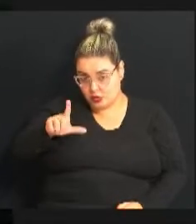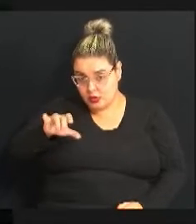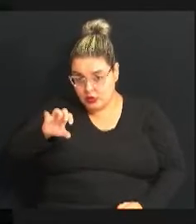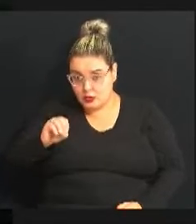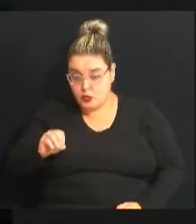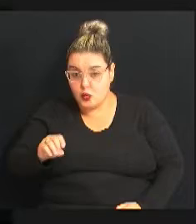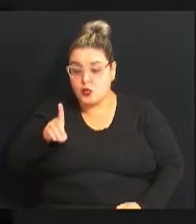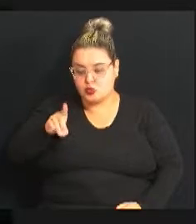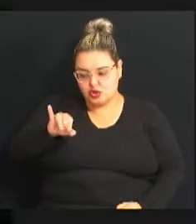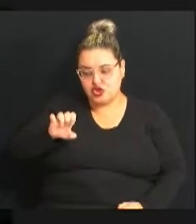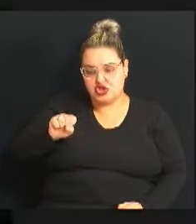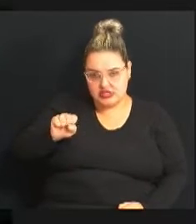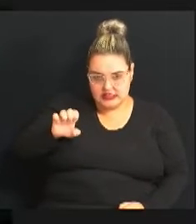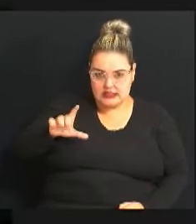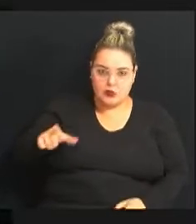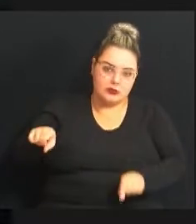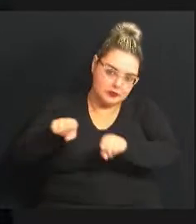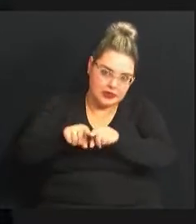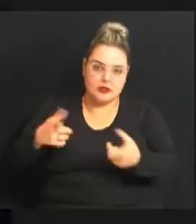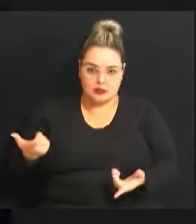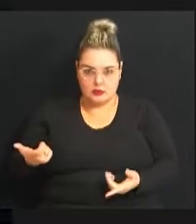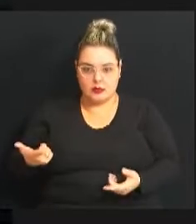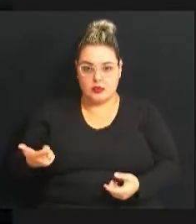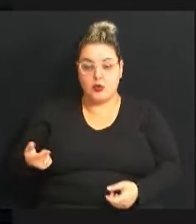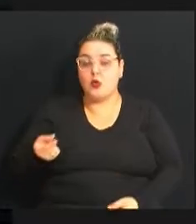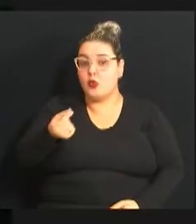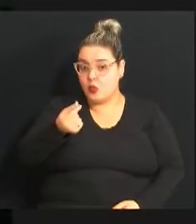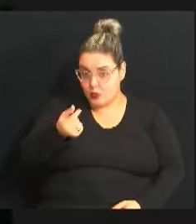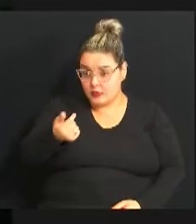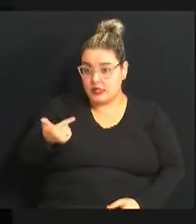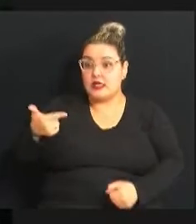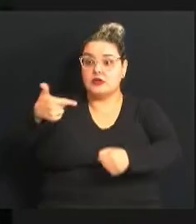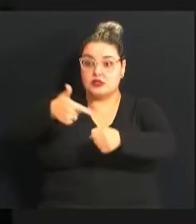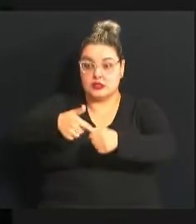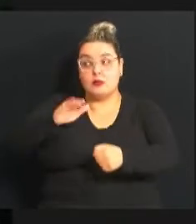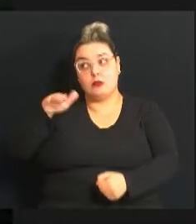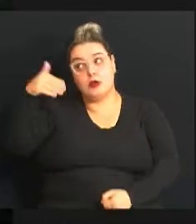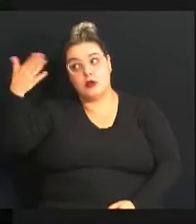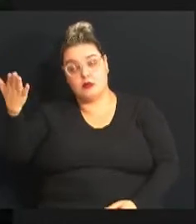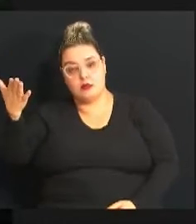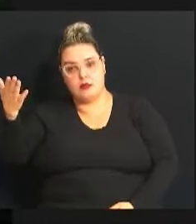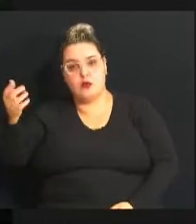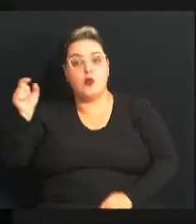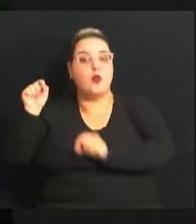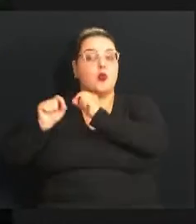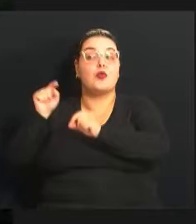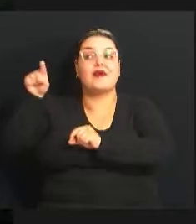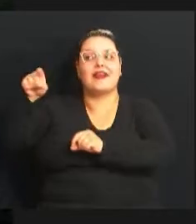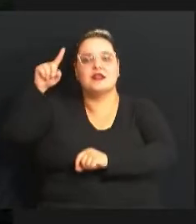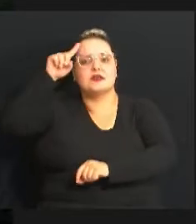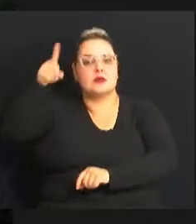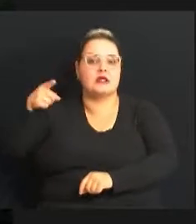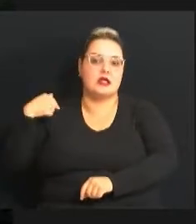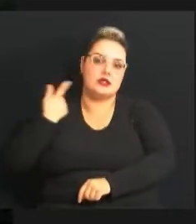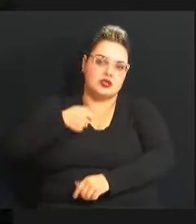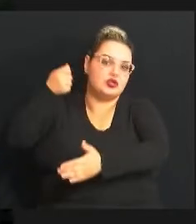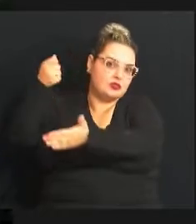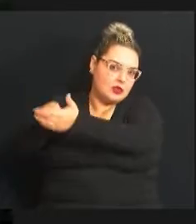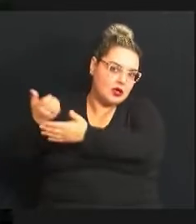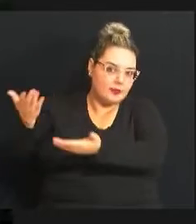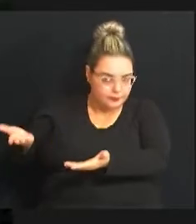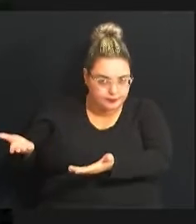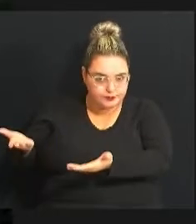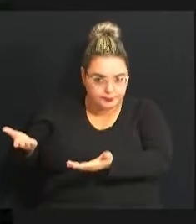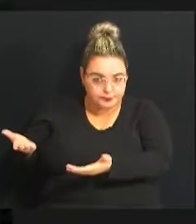o preço da gasolina vai ser afetado pelo preço internacional do petróleo, quer dizer, o petróleo tem um preço definido no mercado internacional. O preço